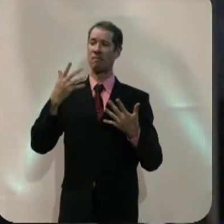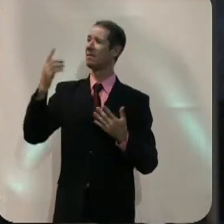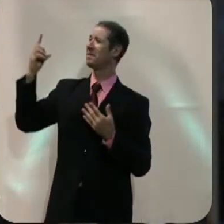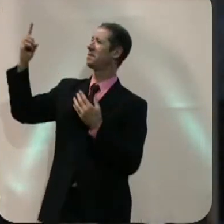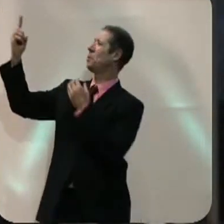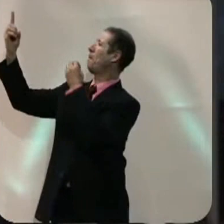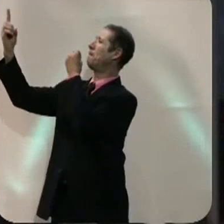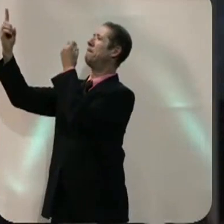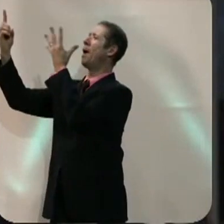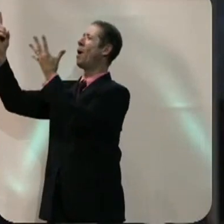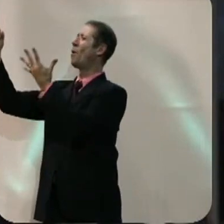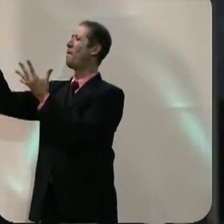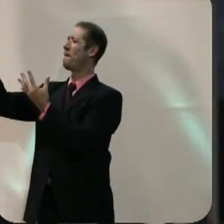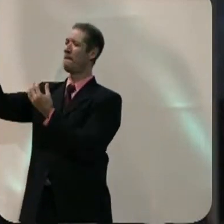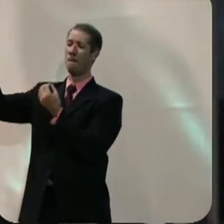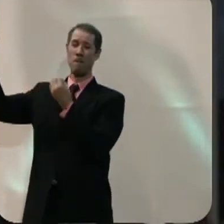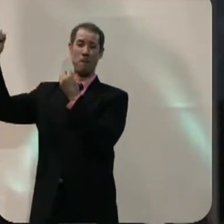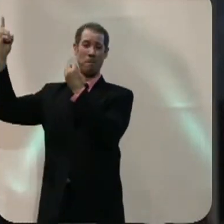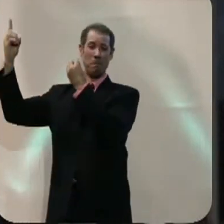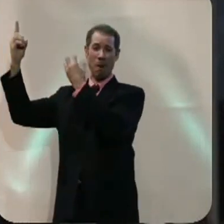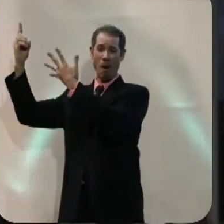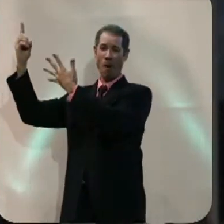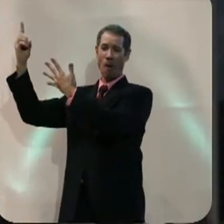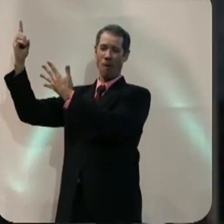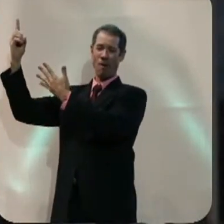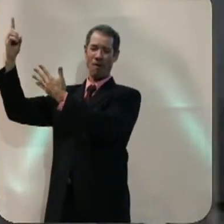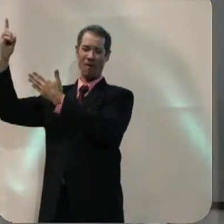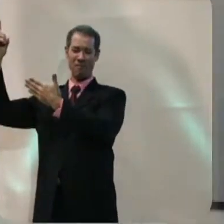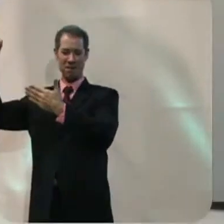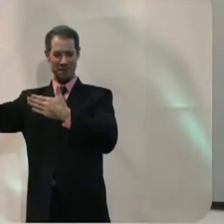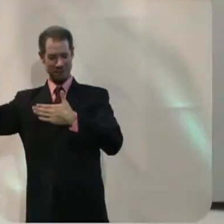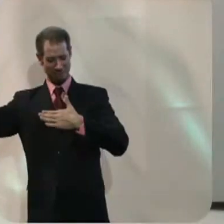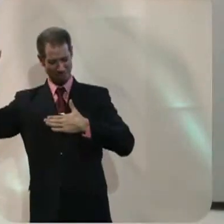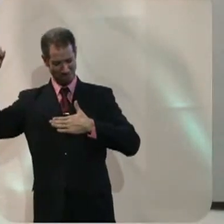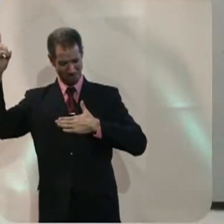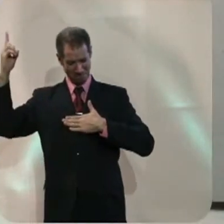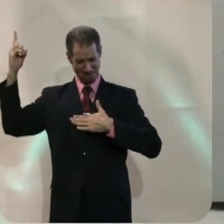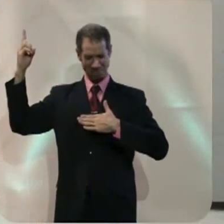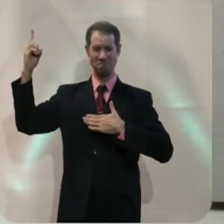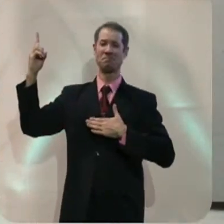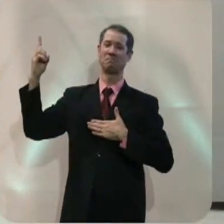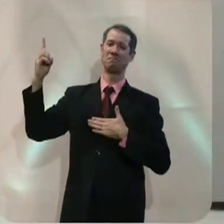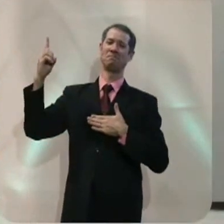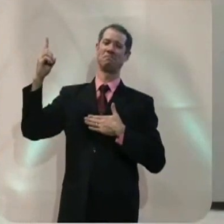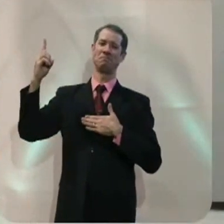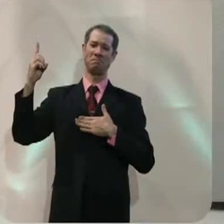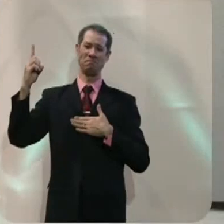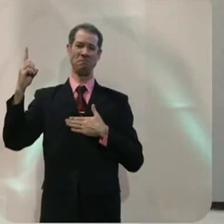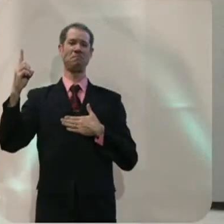Tu tens sido tão bom pra mim.